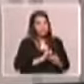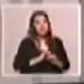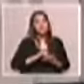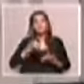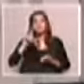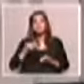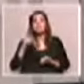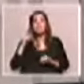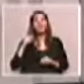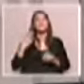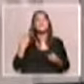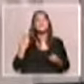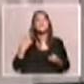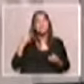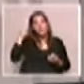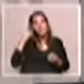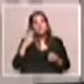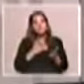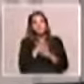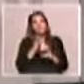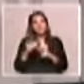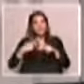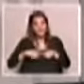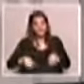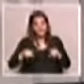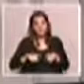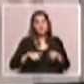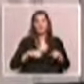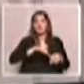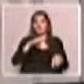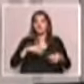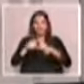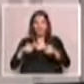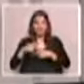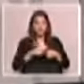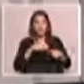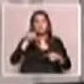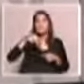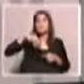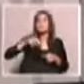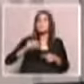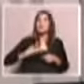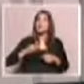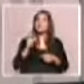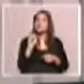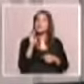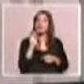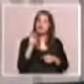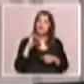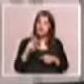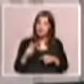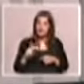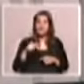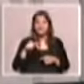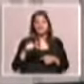raças de ovinos autóctones, que é a Serra da Estrela e a Mondegueira, e portanto é com leite